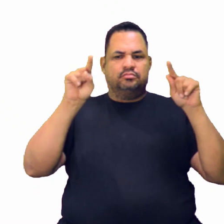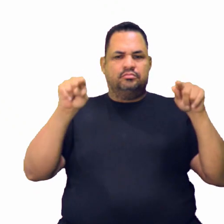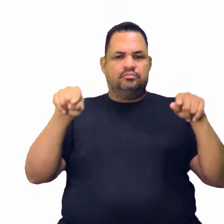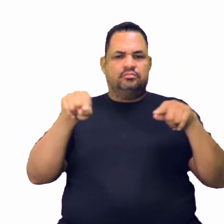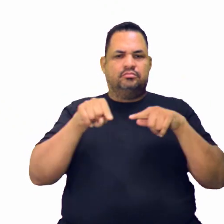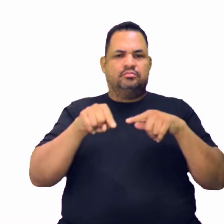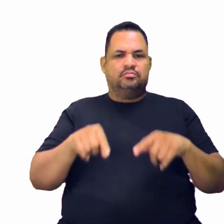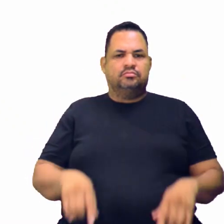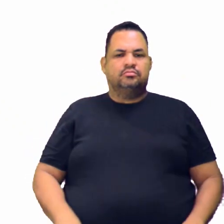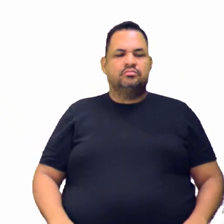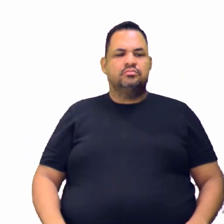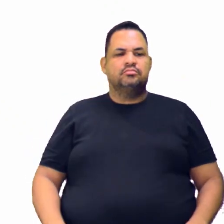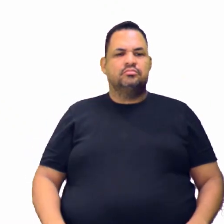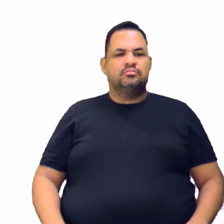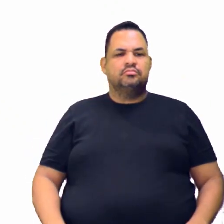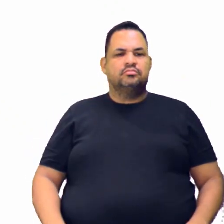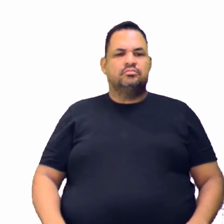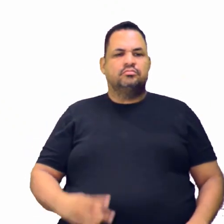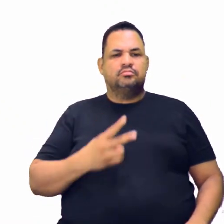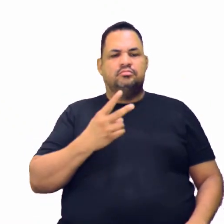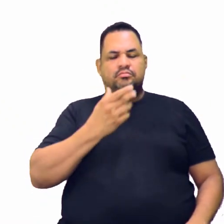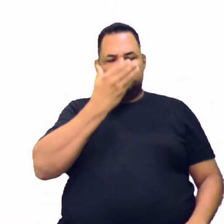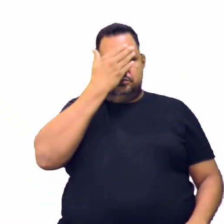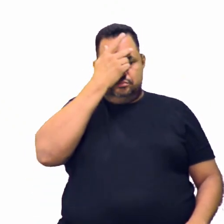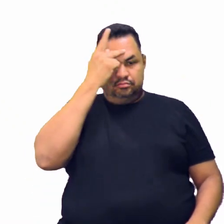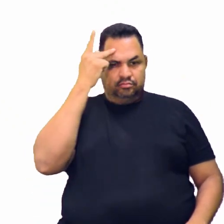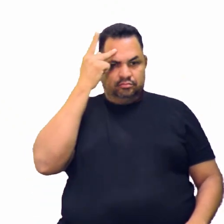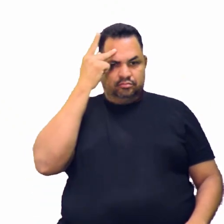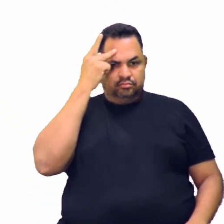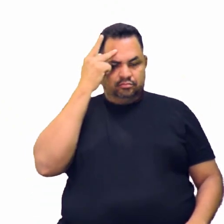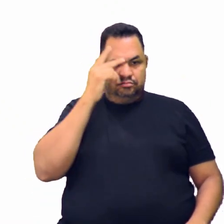olha só, duas pessoas,